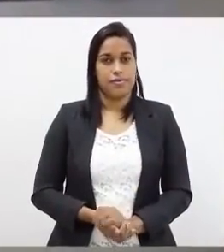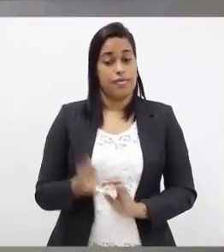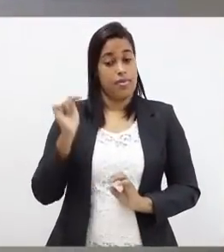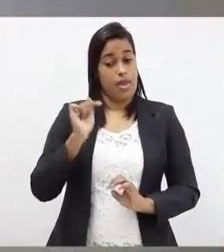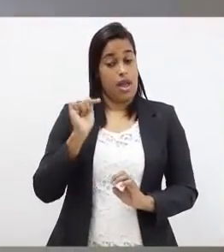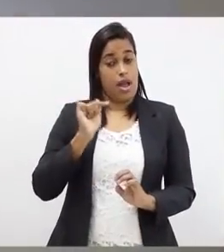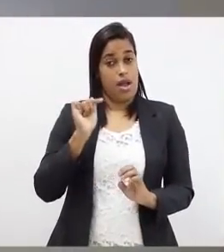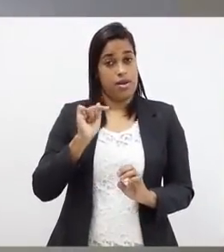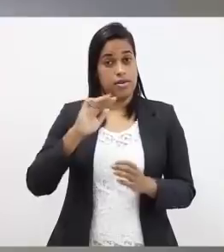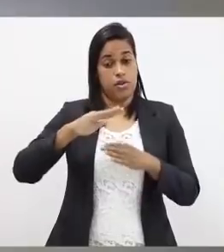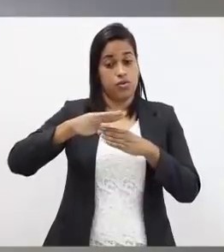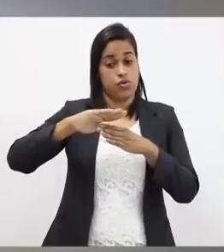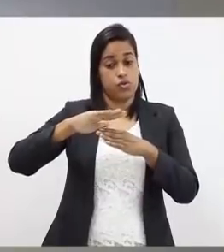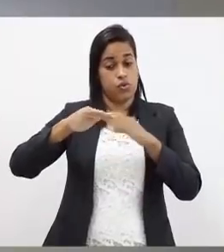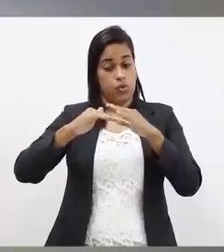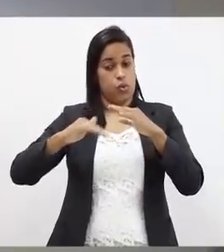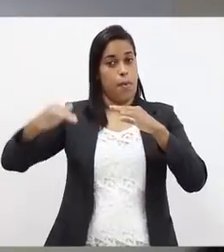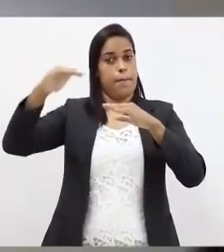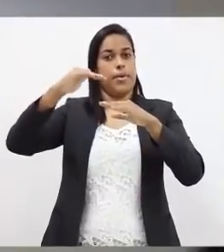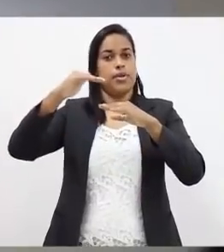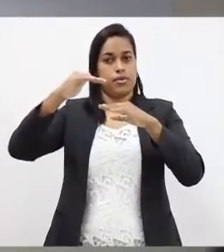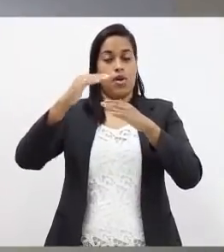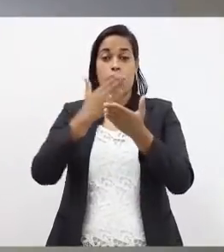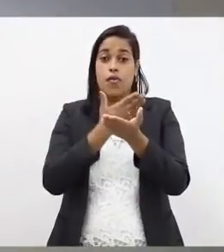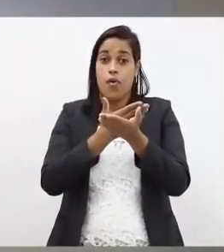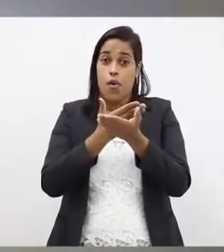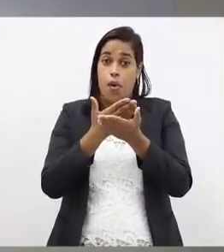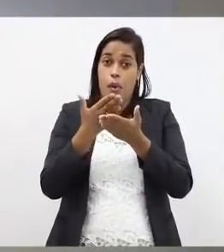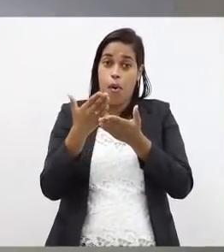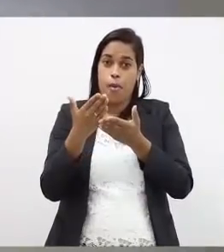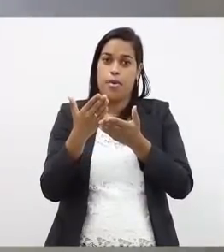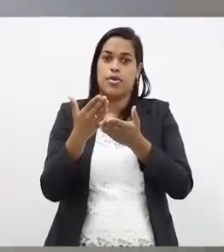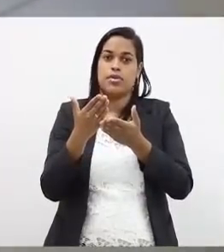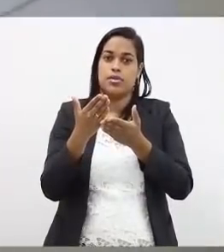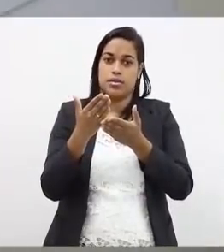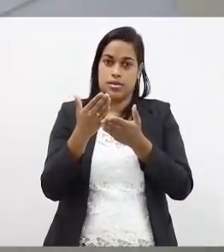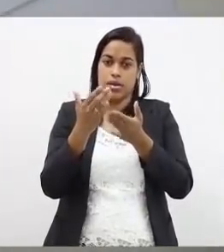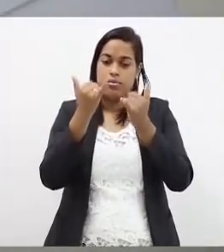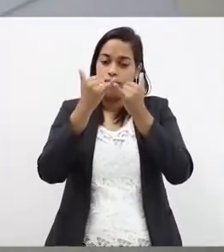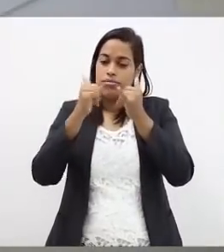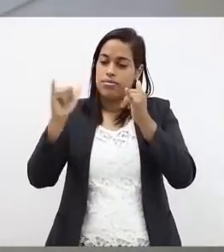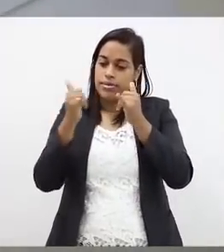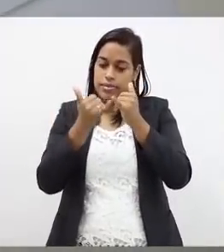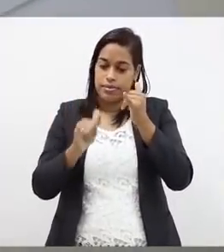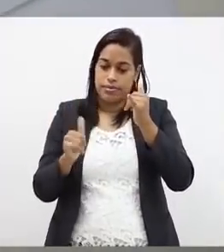Então aqui na face superior, eu vou começar a traçar as minhas diagonais